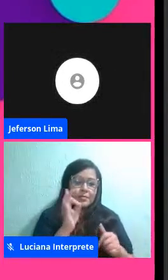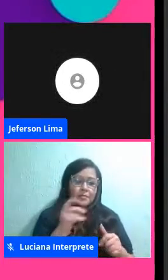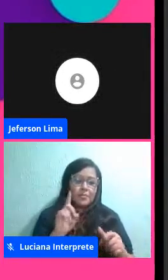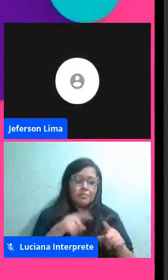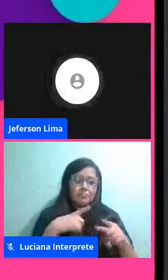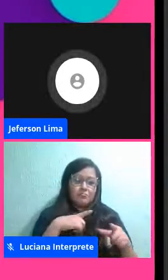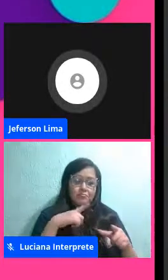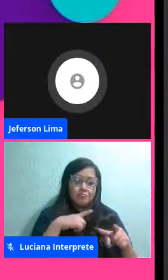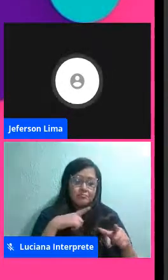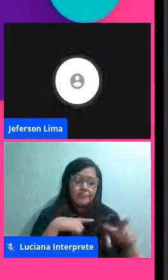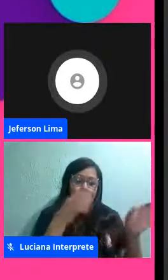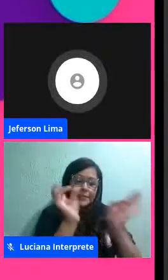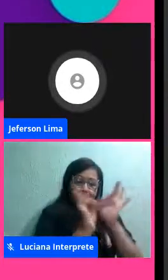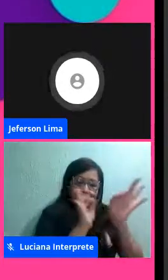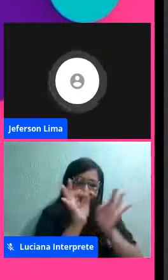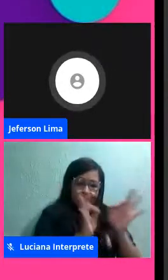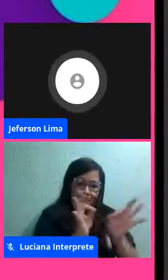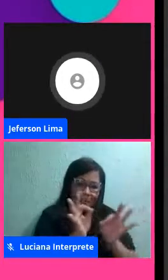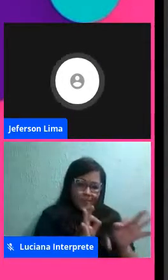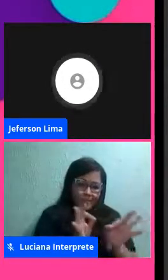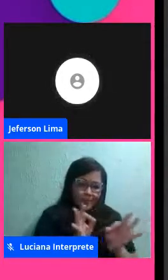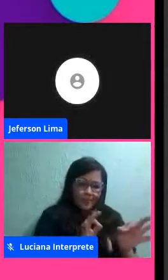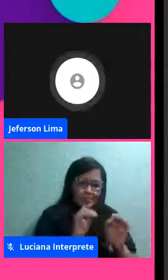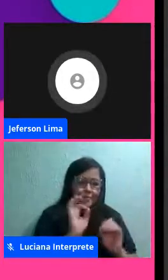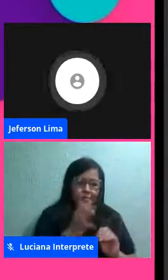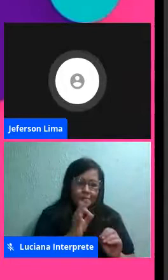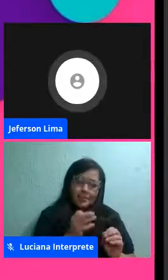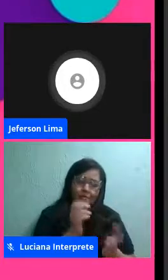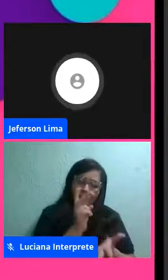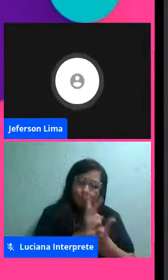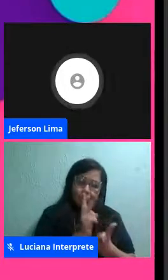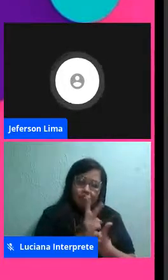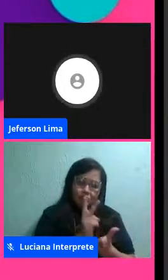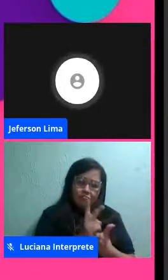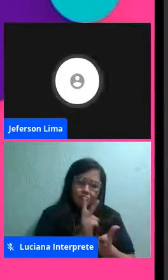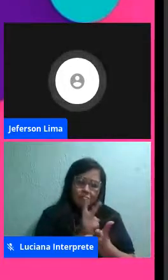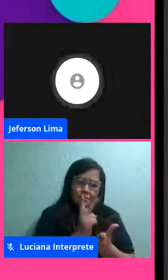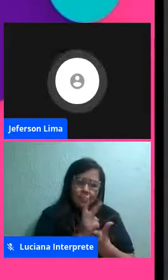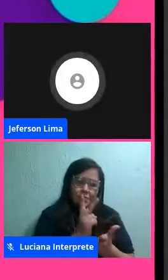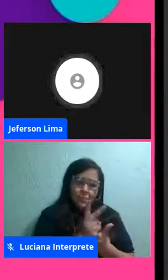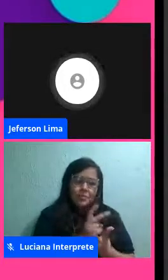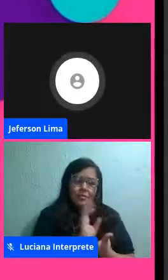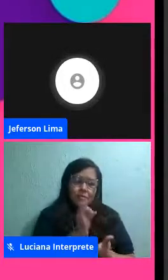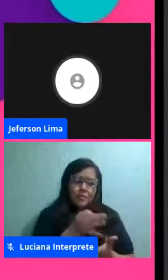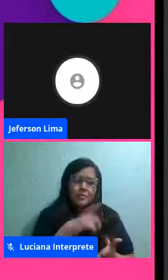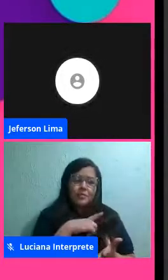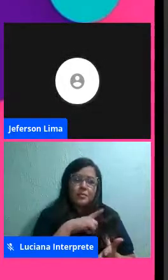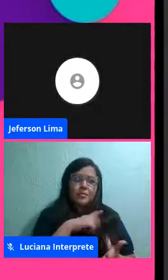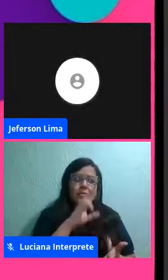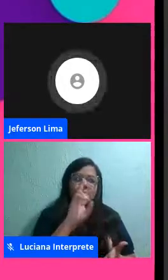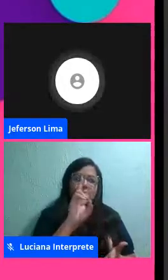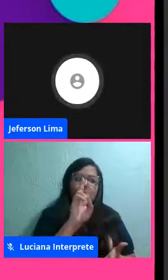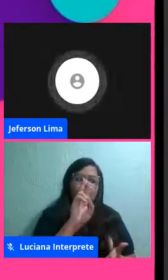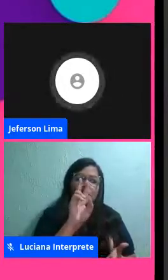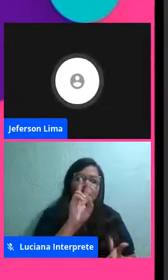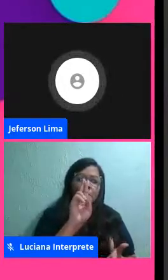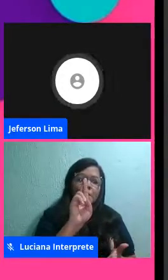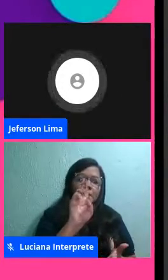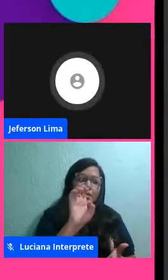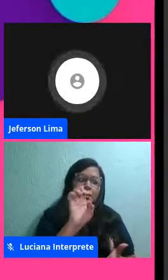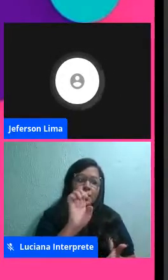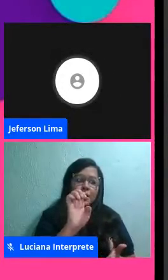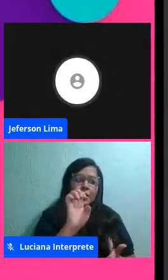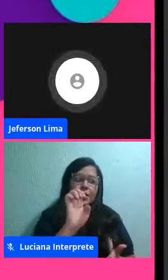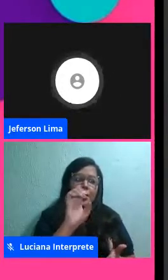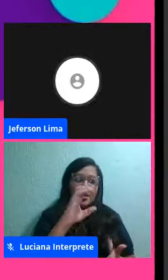mas. Por enquanto, a gente vai deixar ele aqui. Com esse middleware aqui, a gente sabe que nosso recbody está em formato JSON. E nesse formato JSON que a